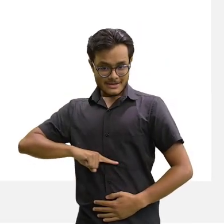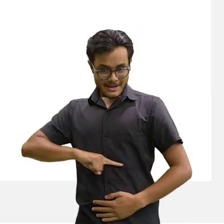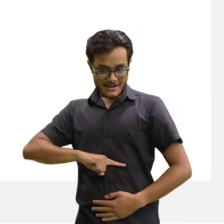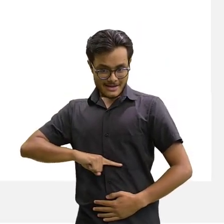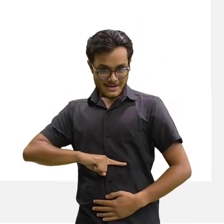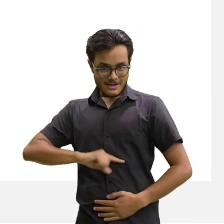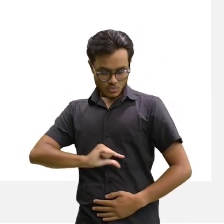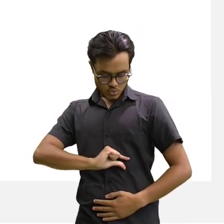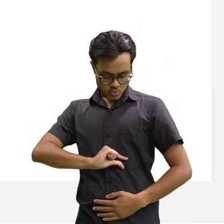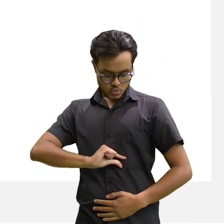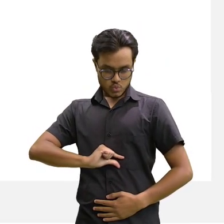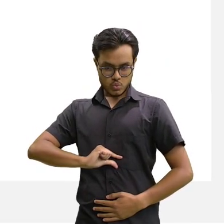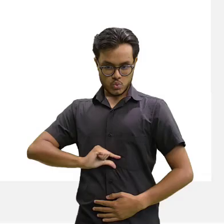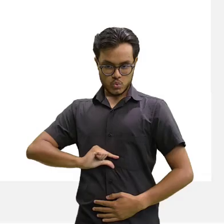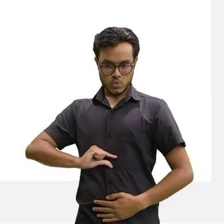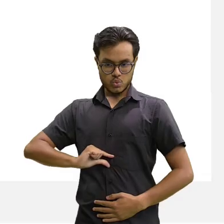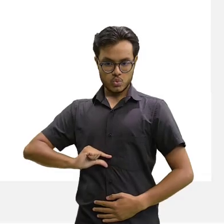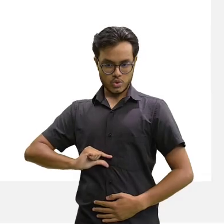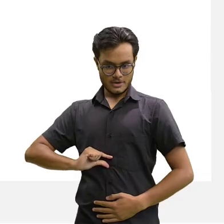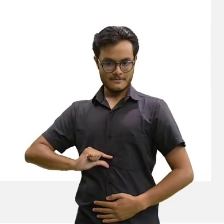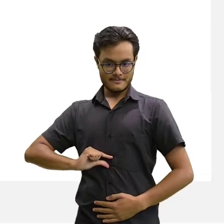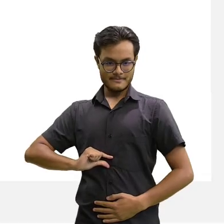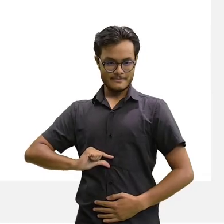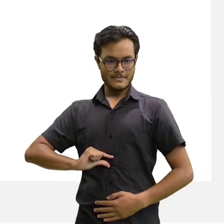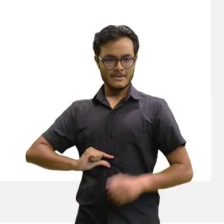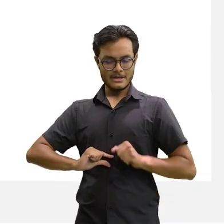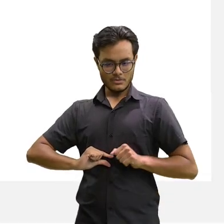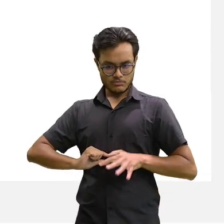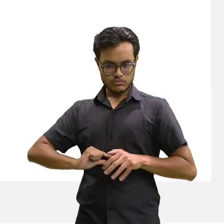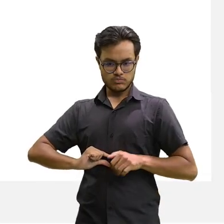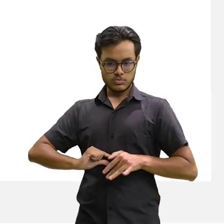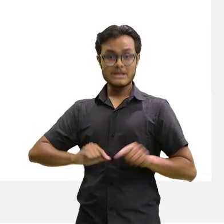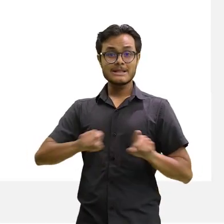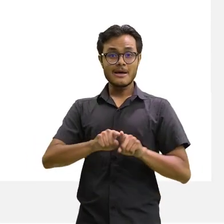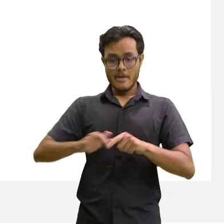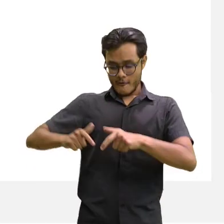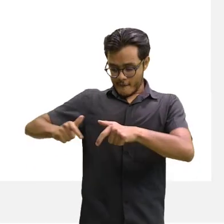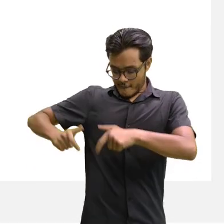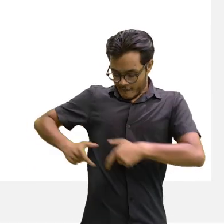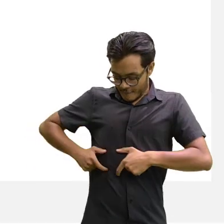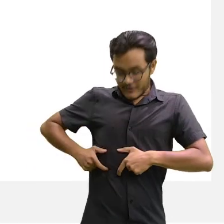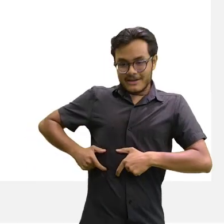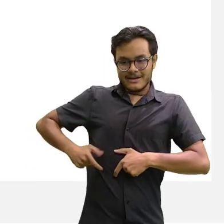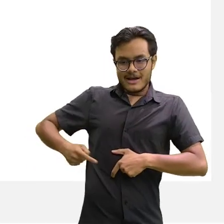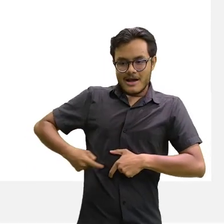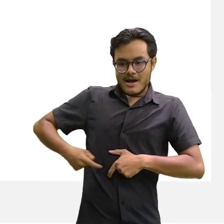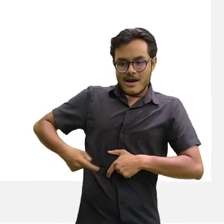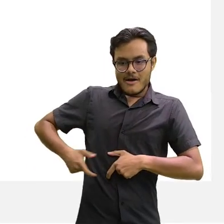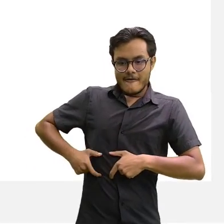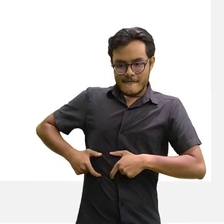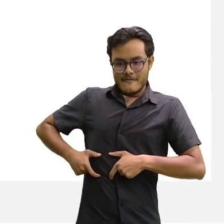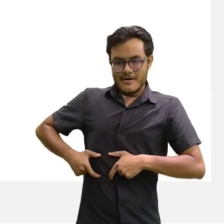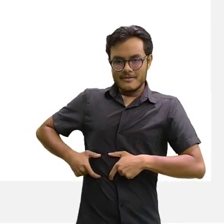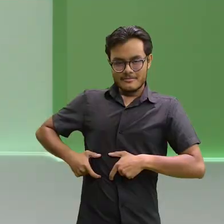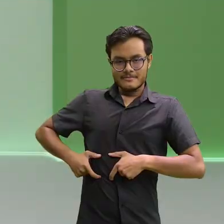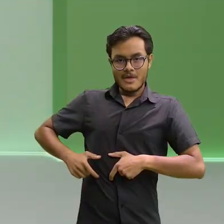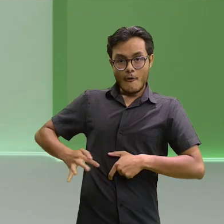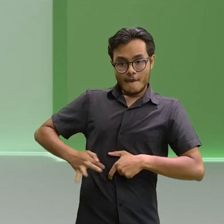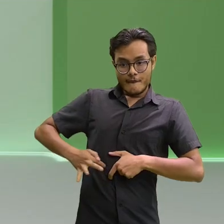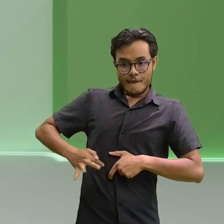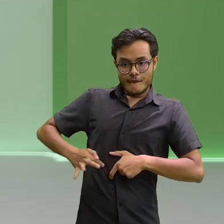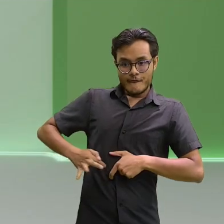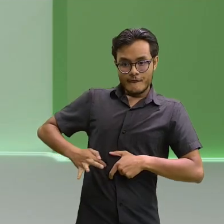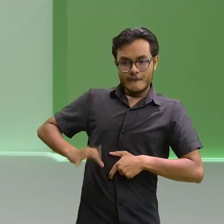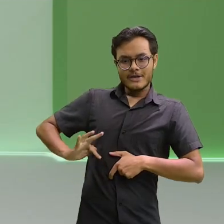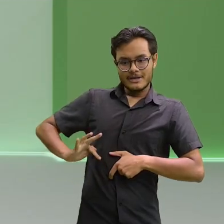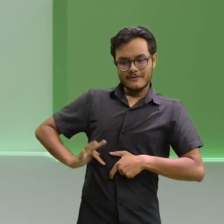líquido produzido pelo fígado e que é armazenado na vesícula biliar. Esse líquido,